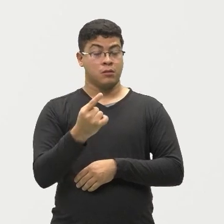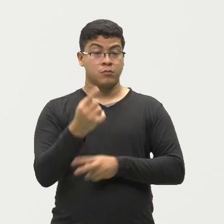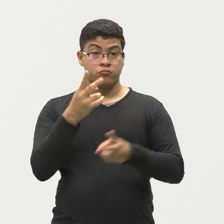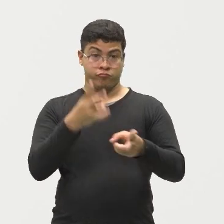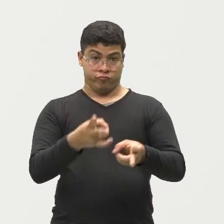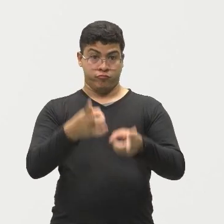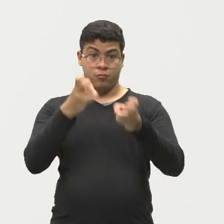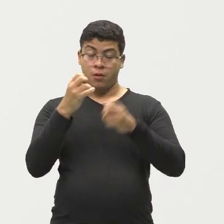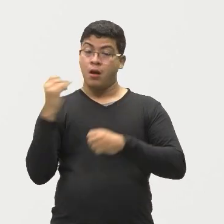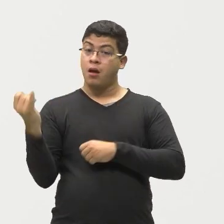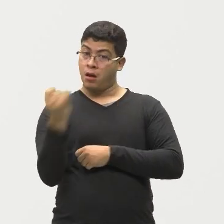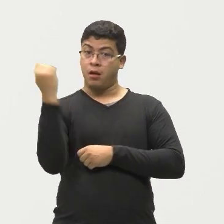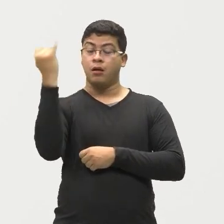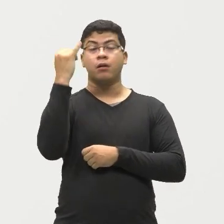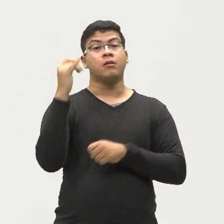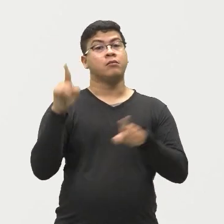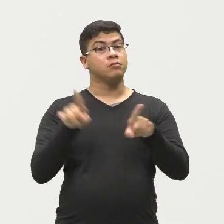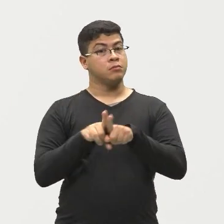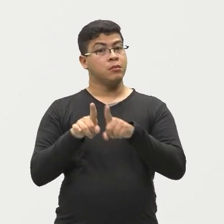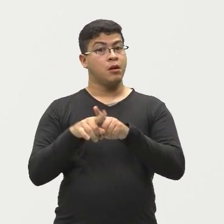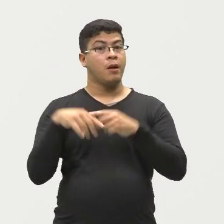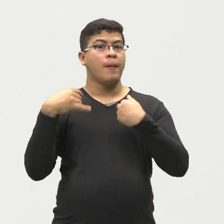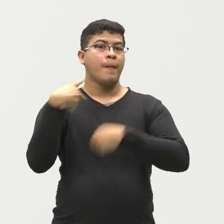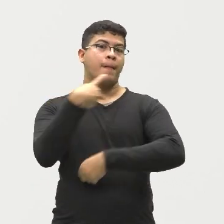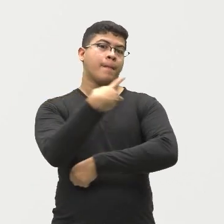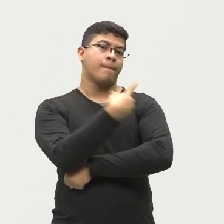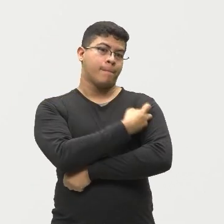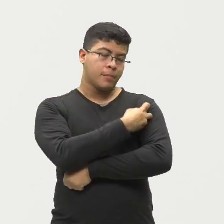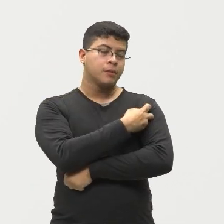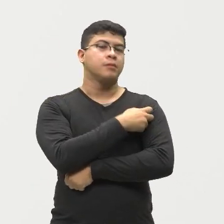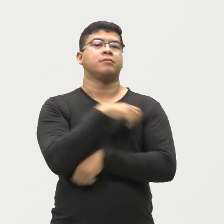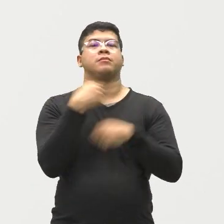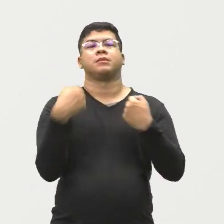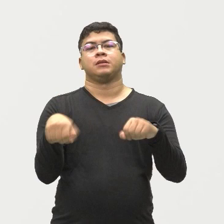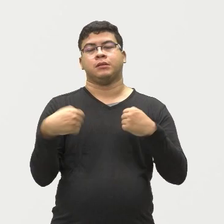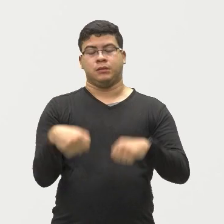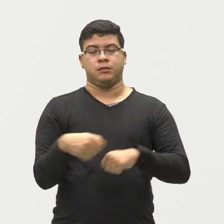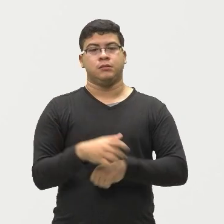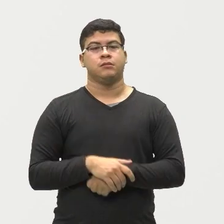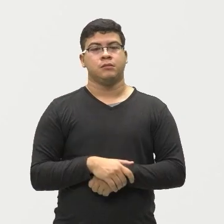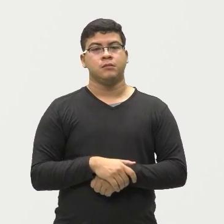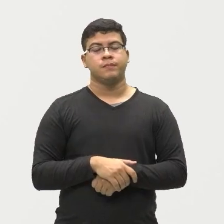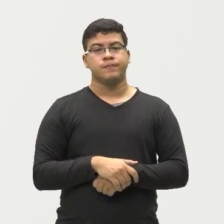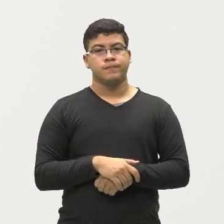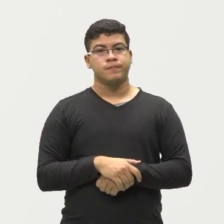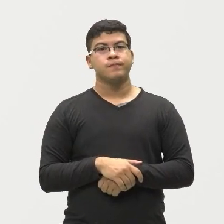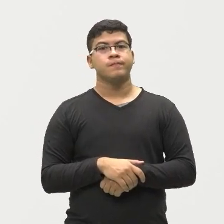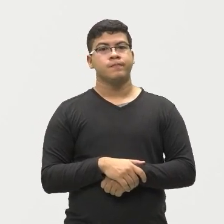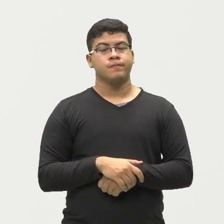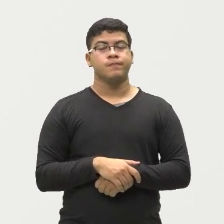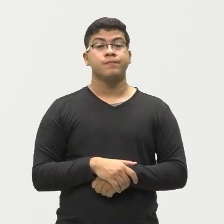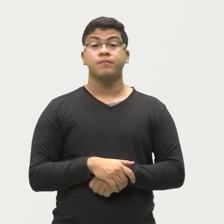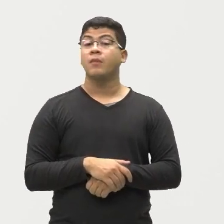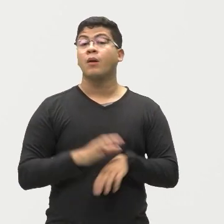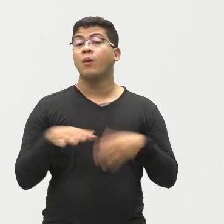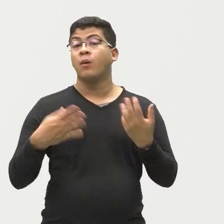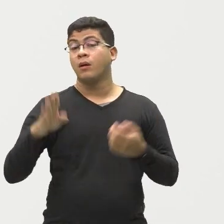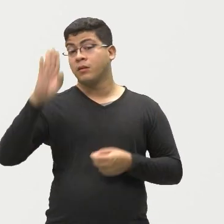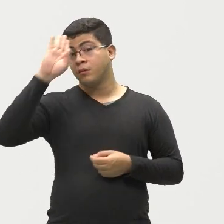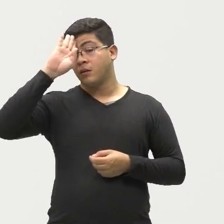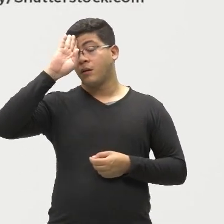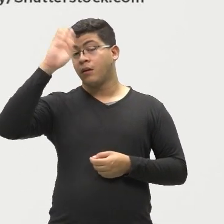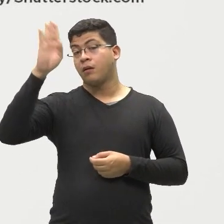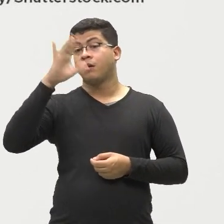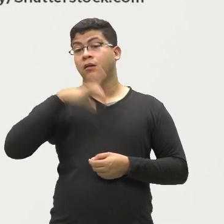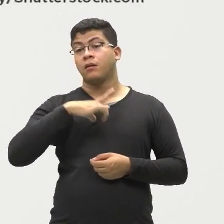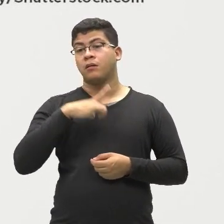a importância da vacinação, tá bom? Aí a gente trouxe para vocês também as principais formas de